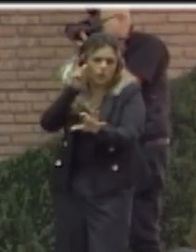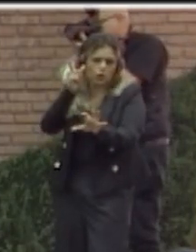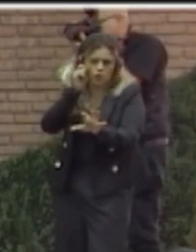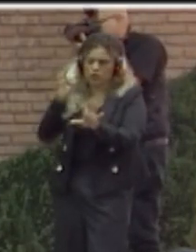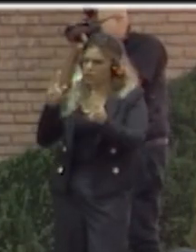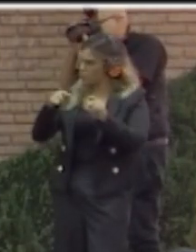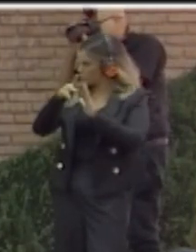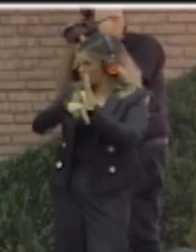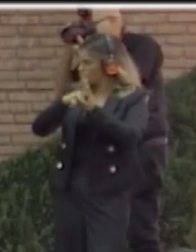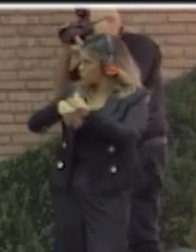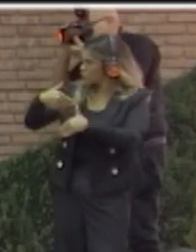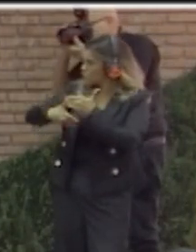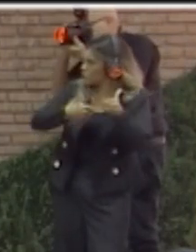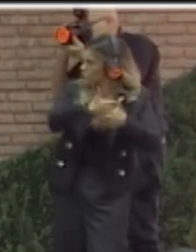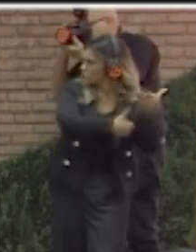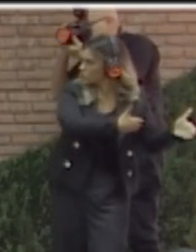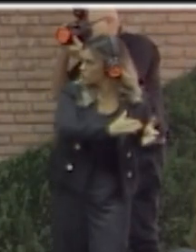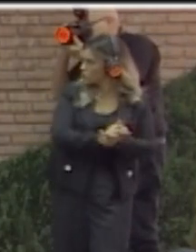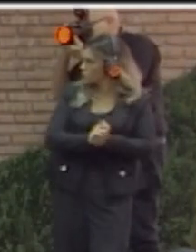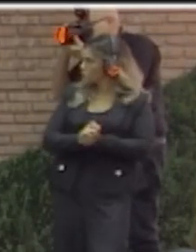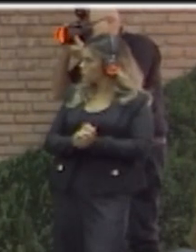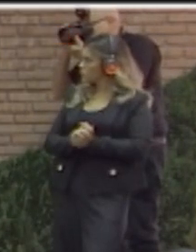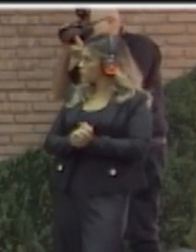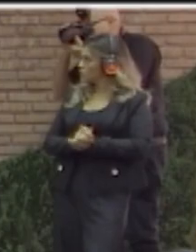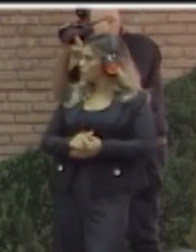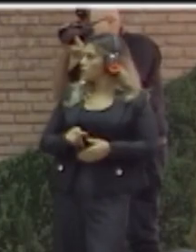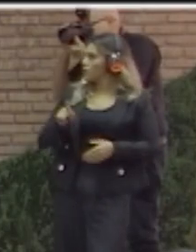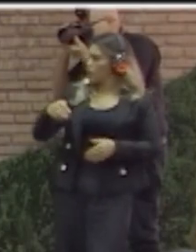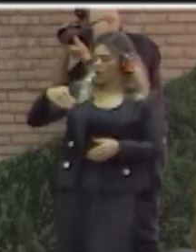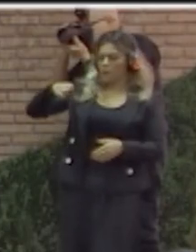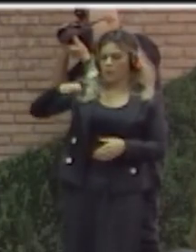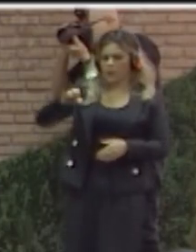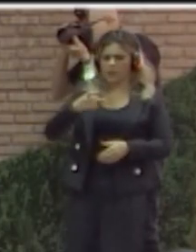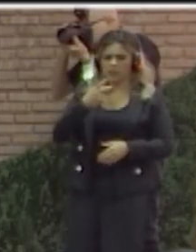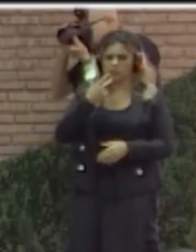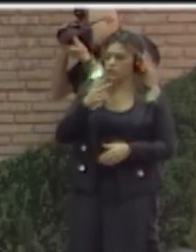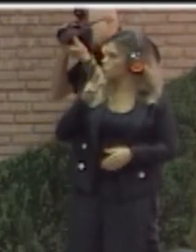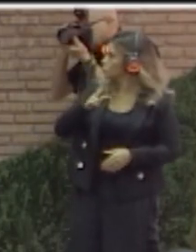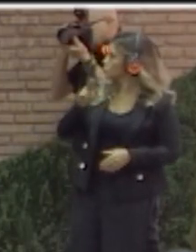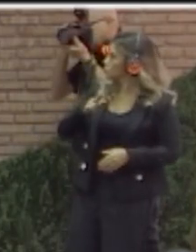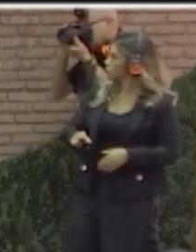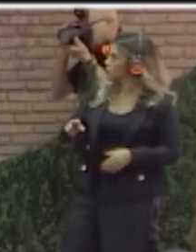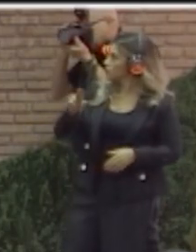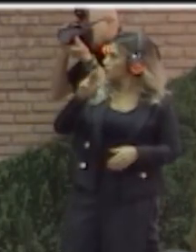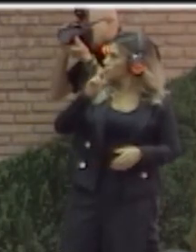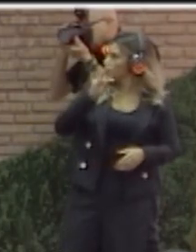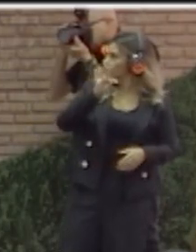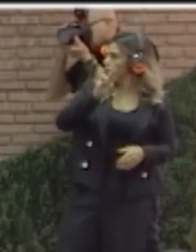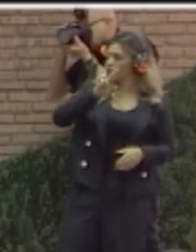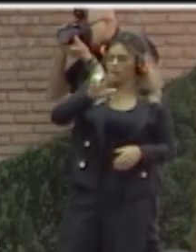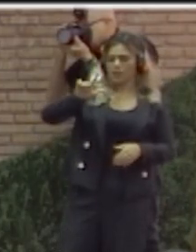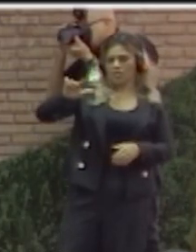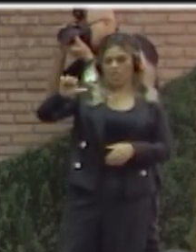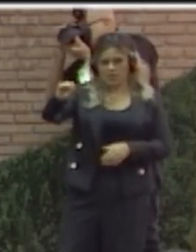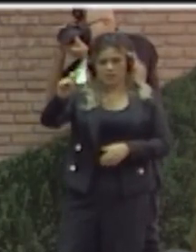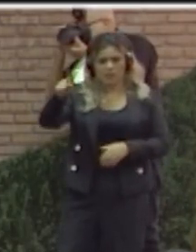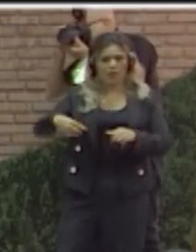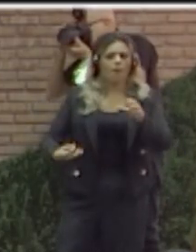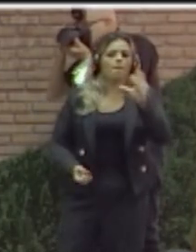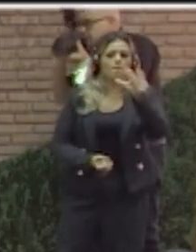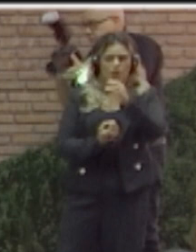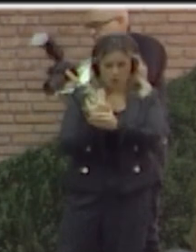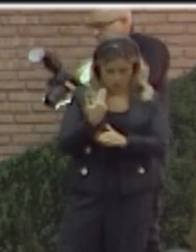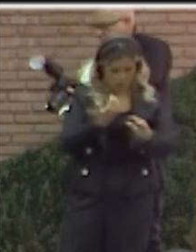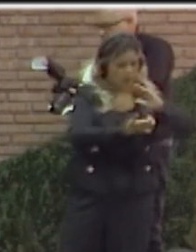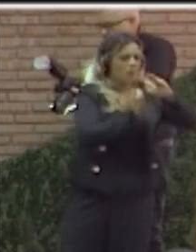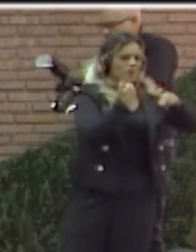processo. A Macy ela usa uma tecnologia que chama TRL, que é uma tecnologia desenvolvida pela NASA,